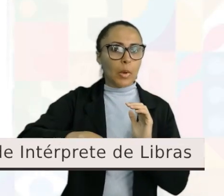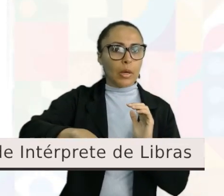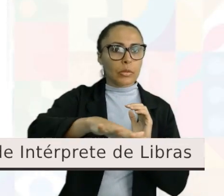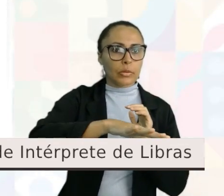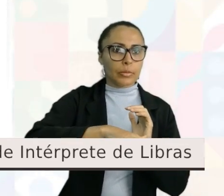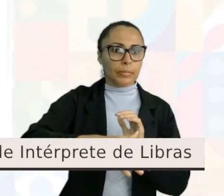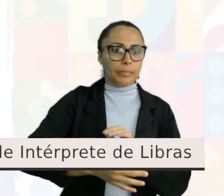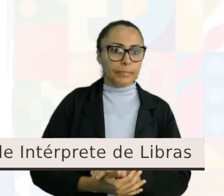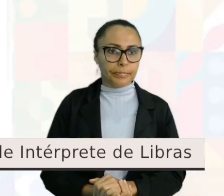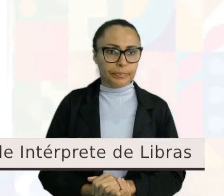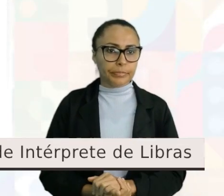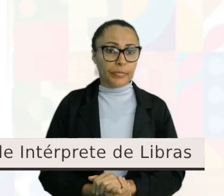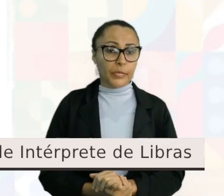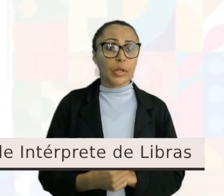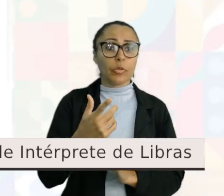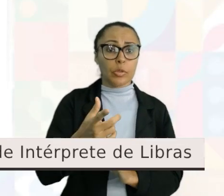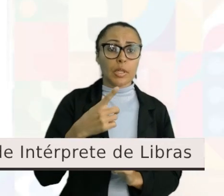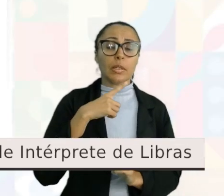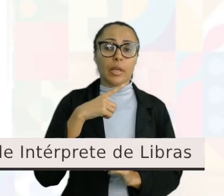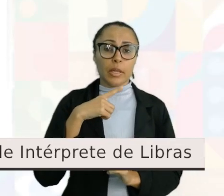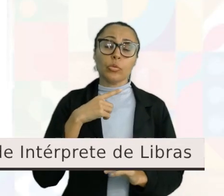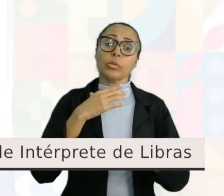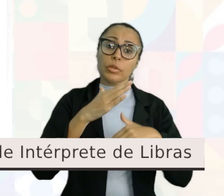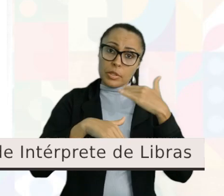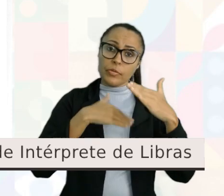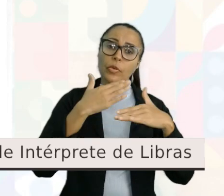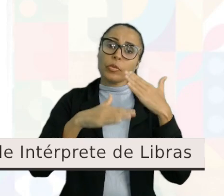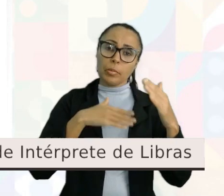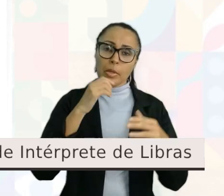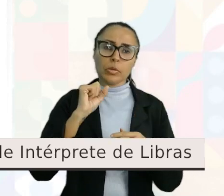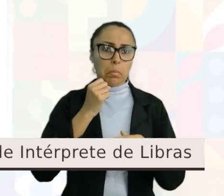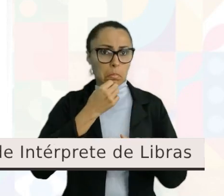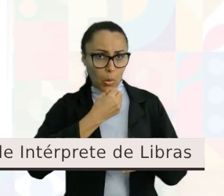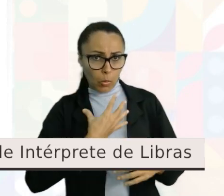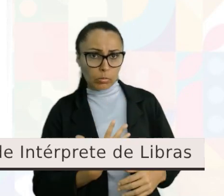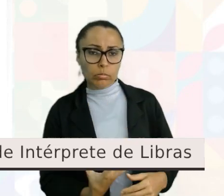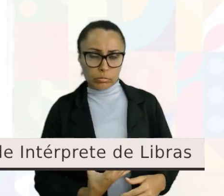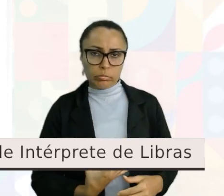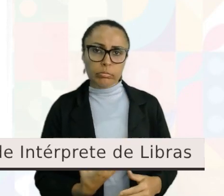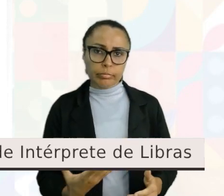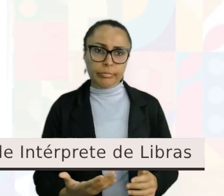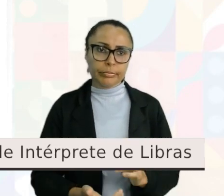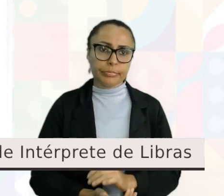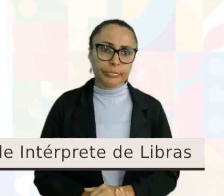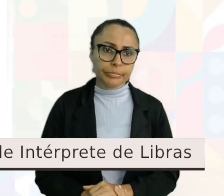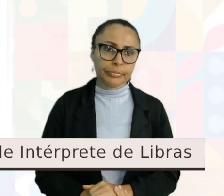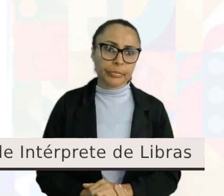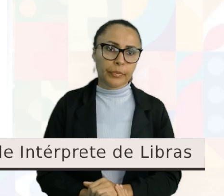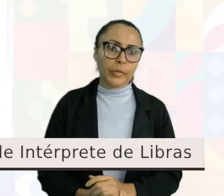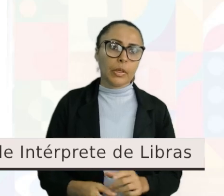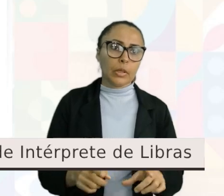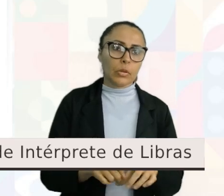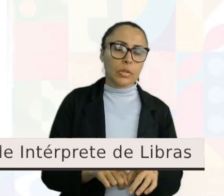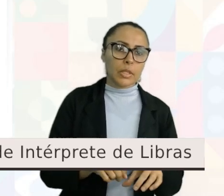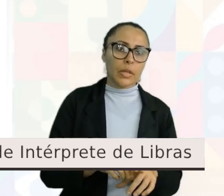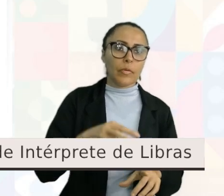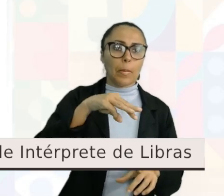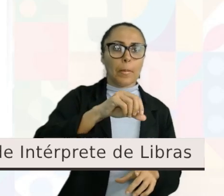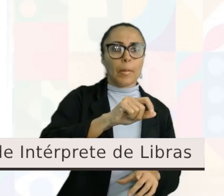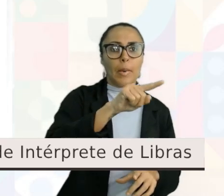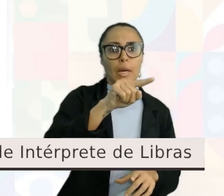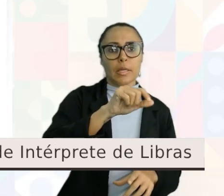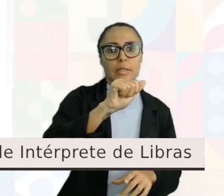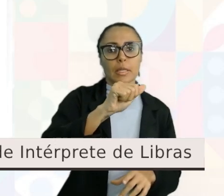né? Aí você já tem um desenvolvimento geométrico muito bom, né? Inclusive Masaccio, esse